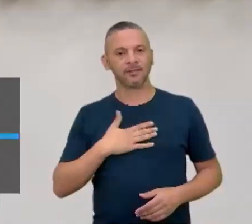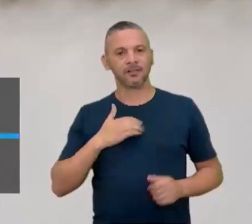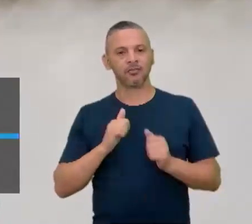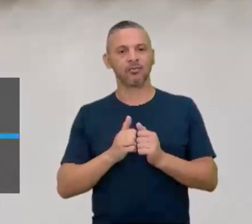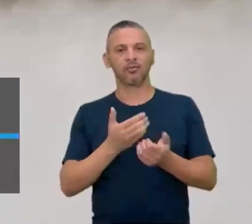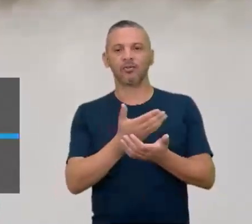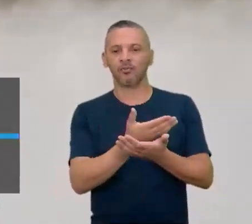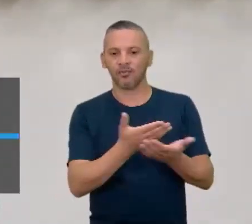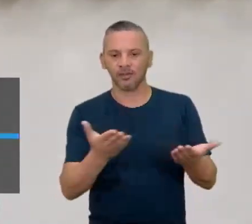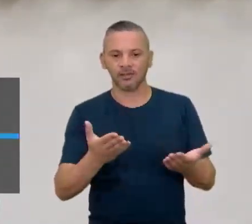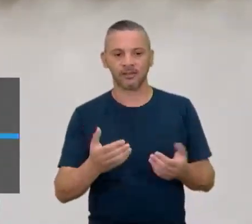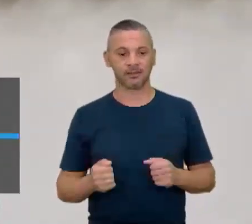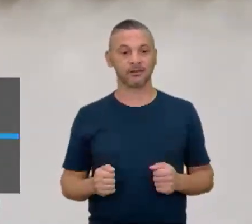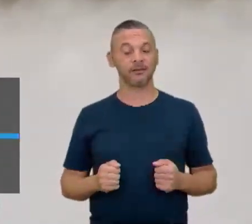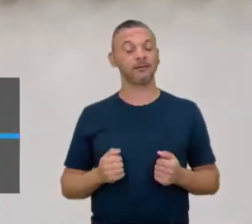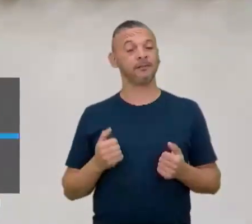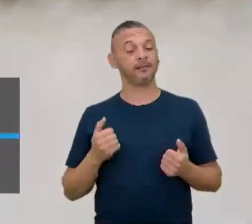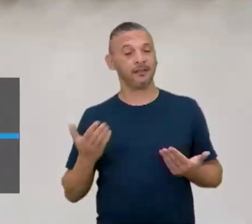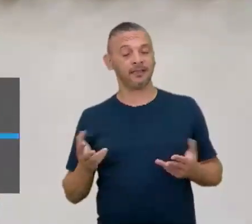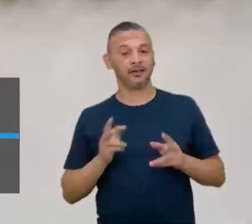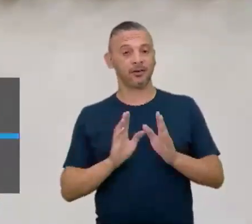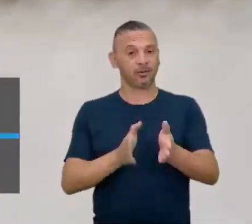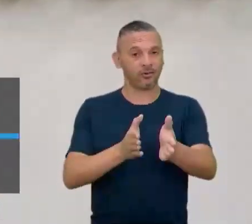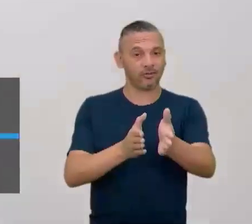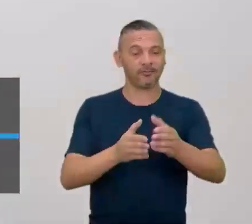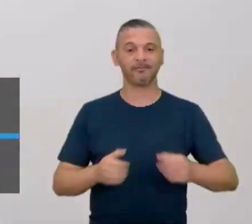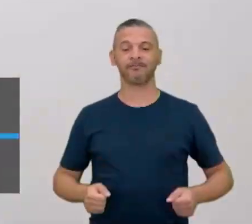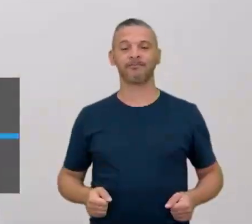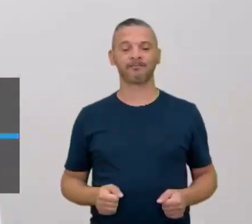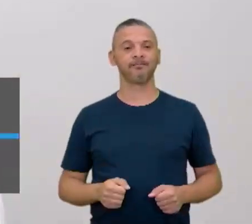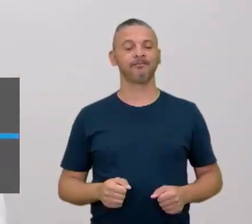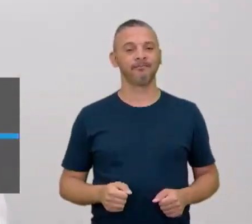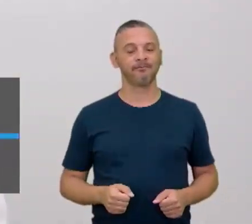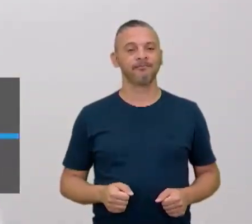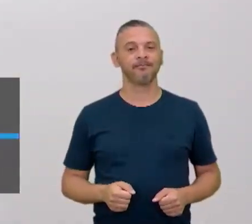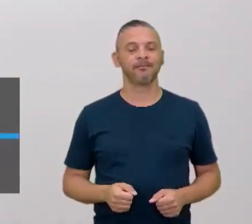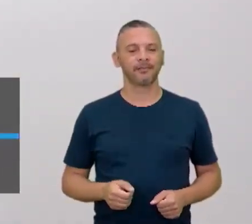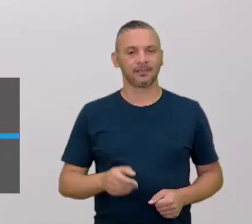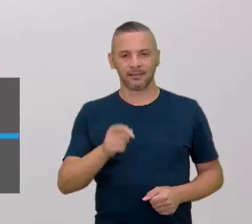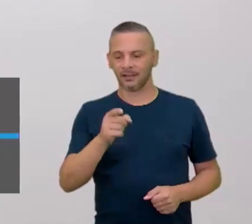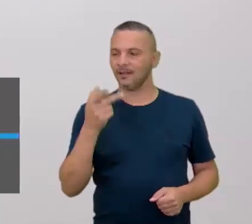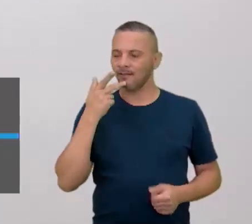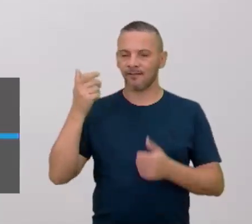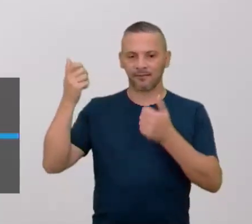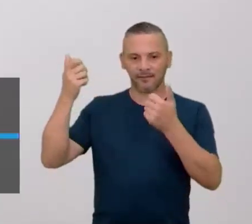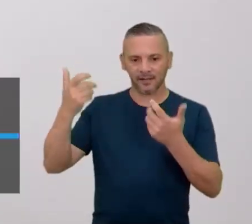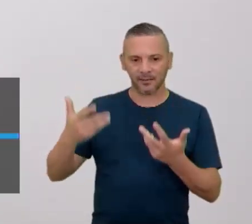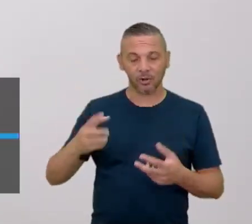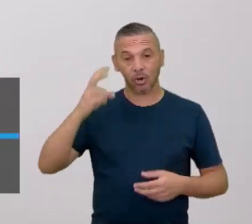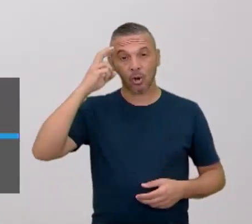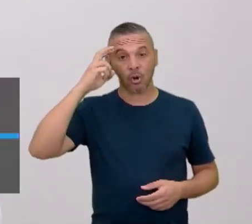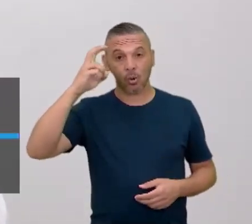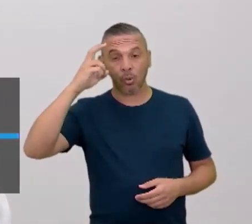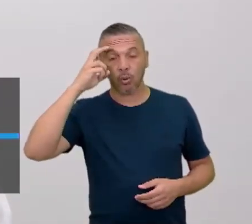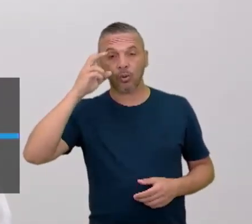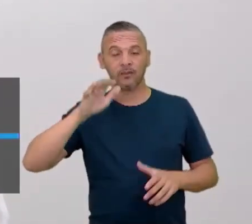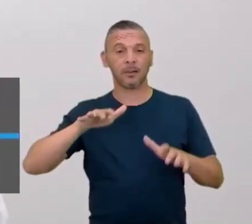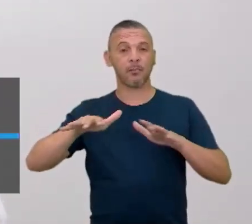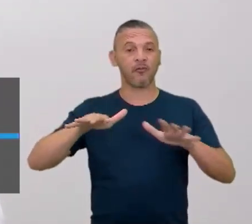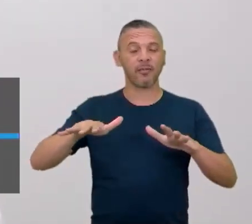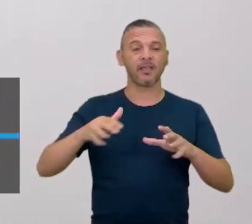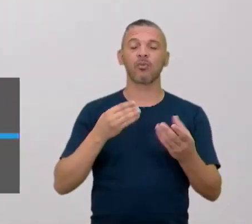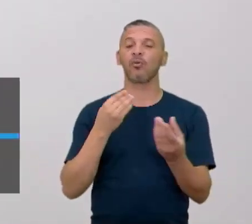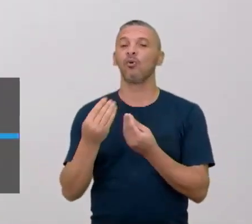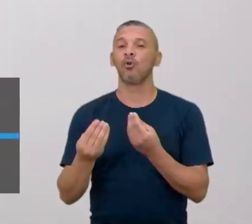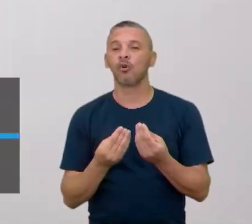saudade aqui do Cultura em Movimento e seguimos aí. Muito bem. Já que ele falou do Cultura em Movimento, vamos